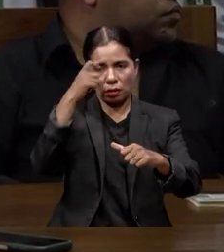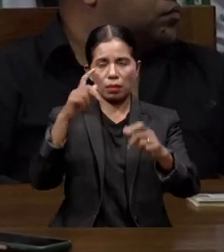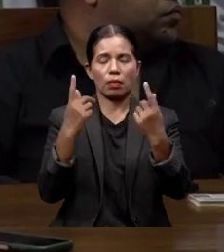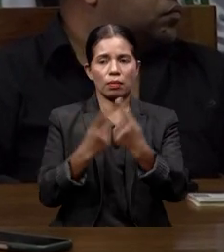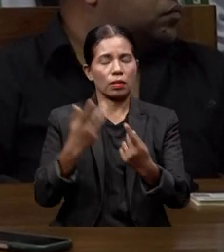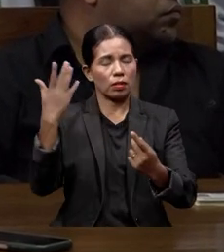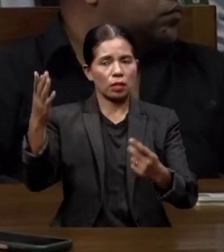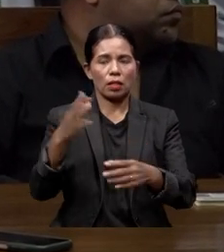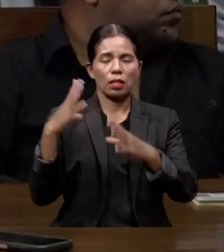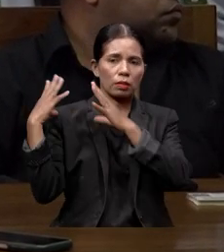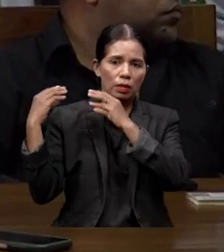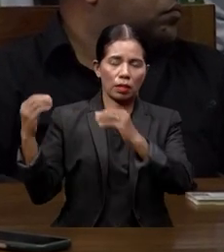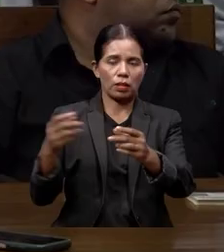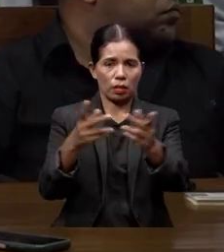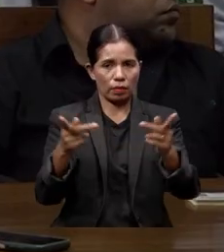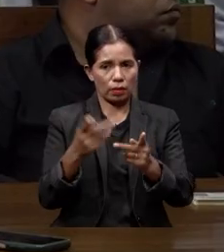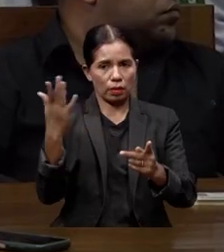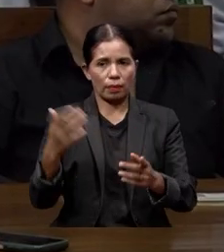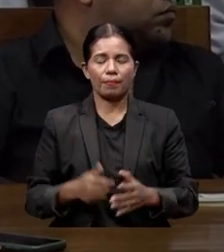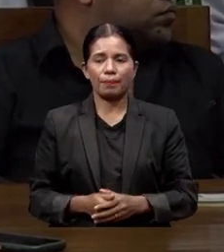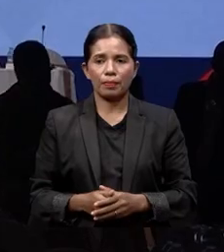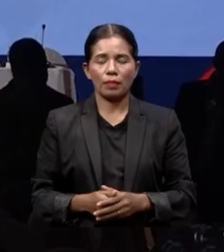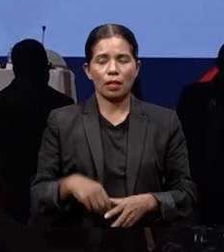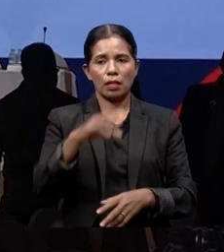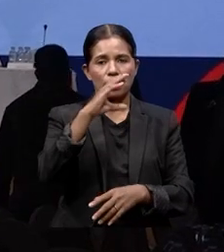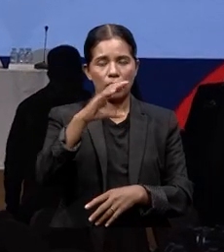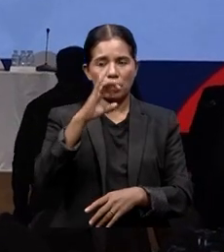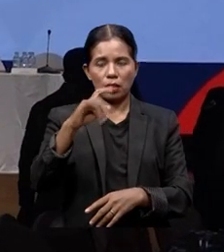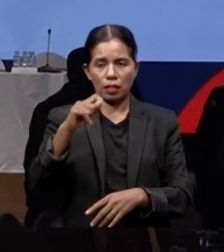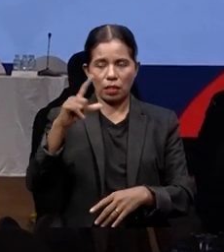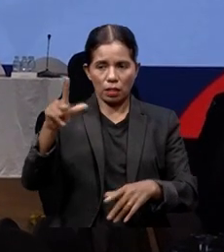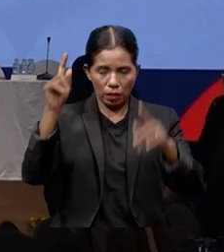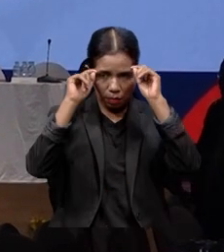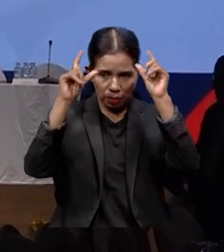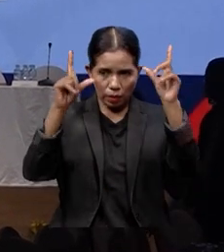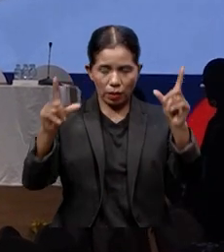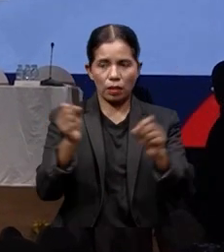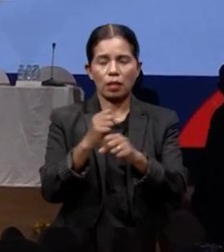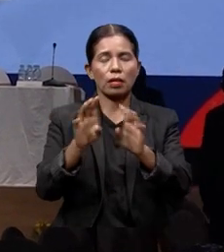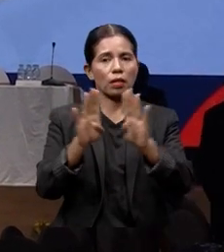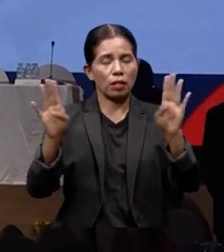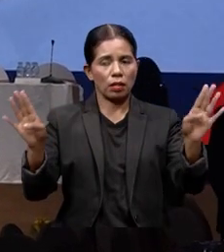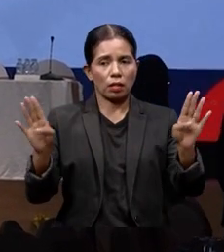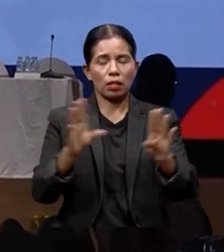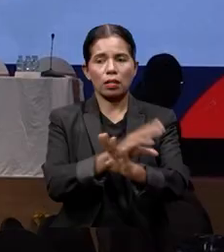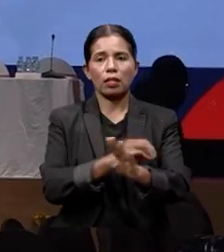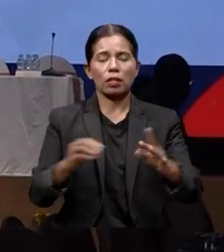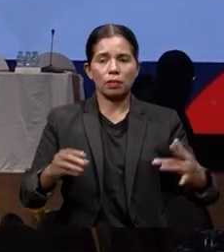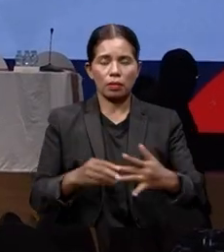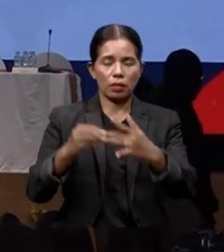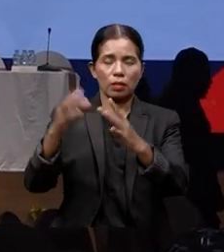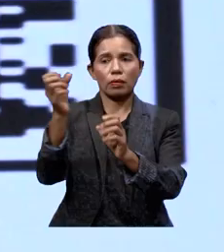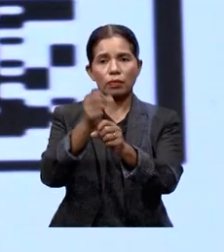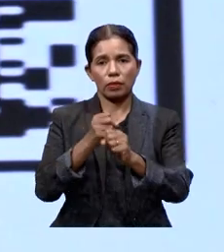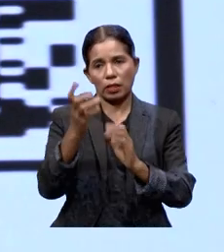E a experiência e a área refere. Antes, na Câmara Comércio no Indústria Timor-Leste, lança um portal oficial base de